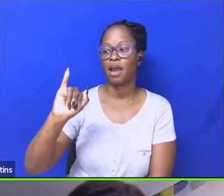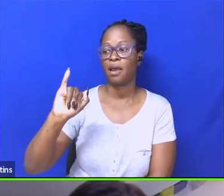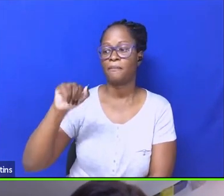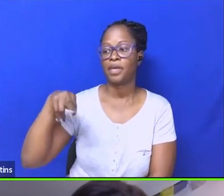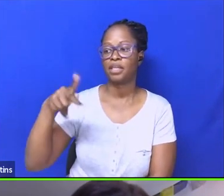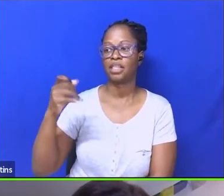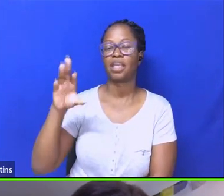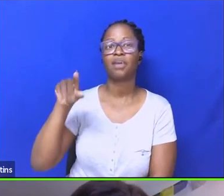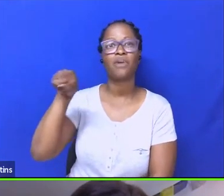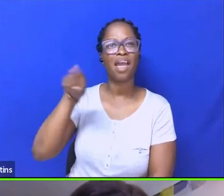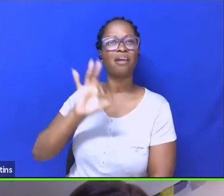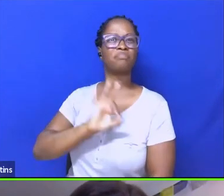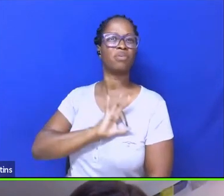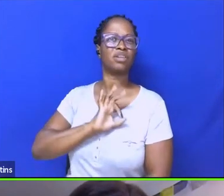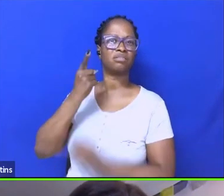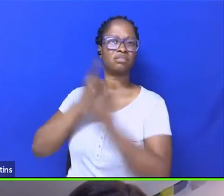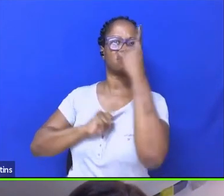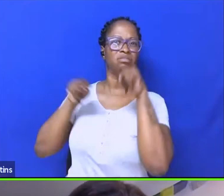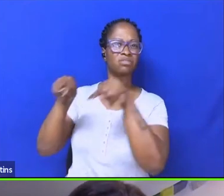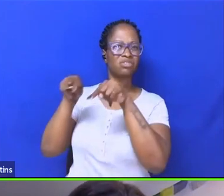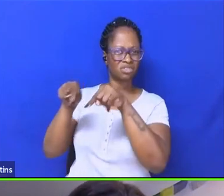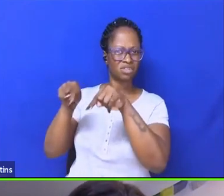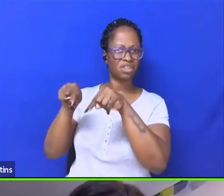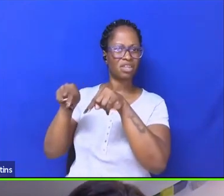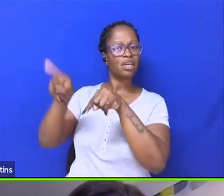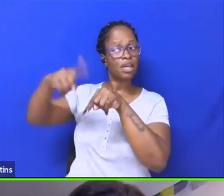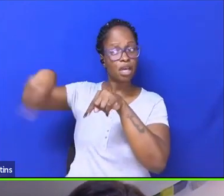as forças armadas de ordem e seguridade na ideia